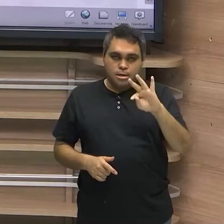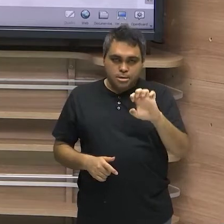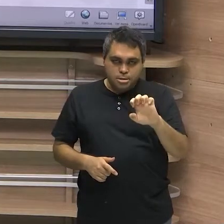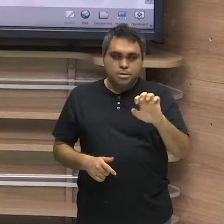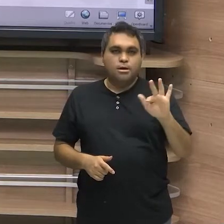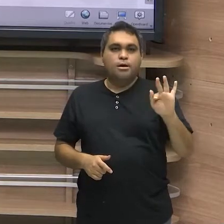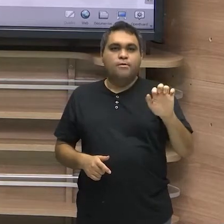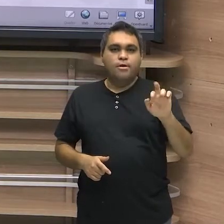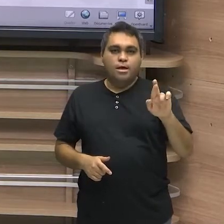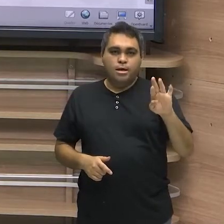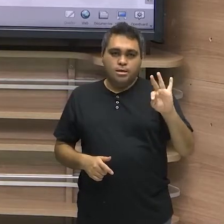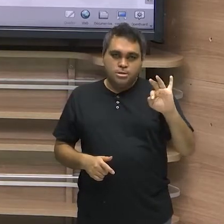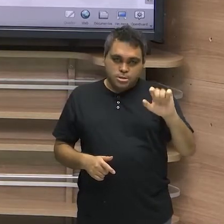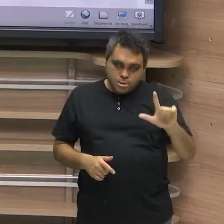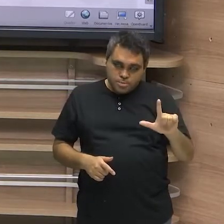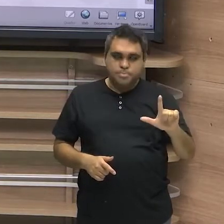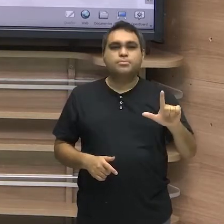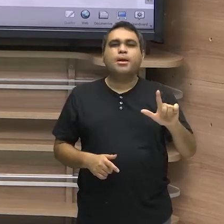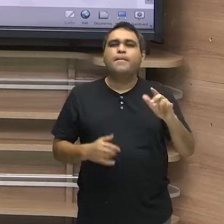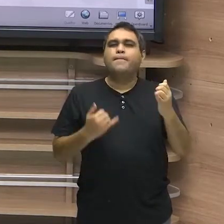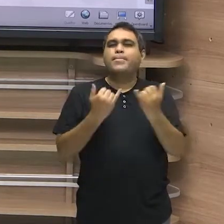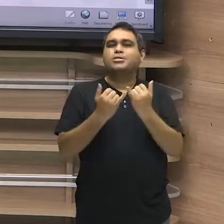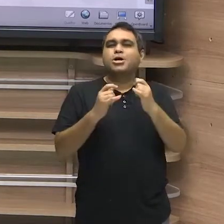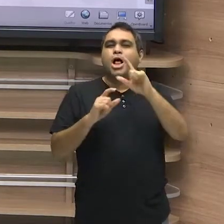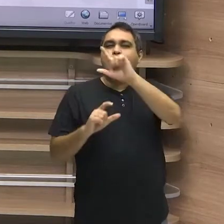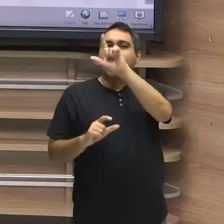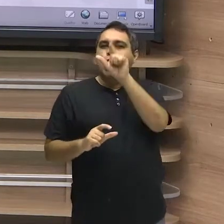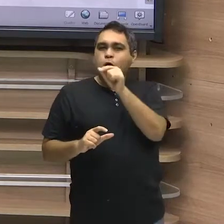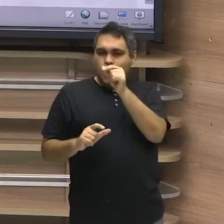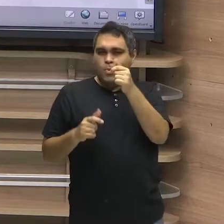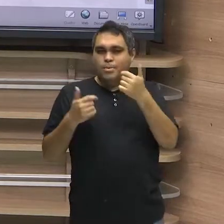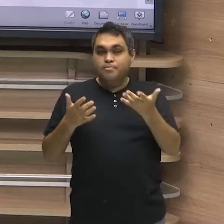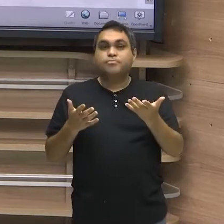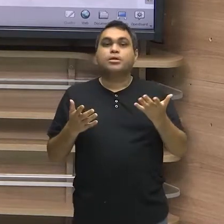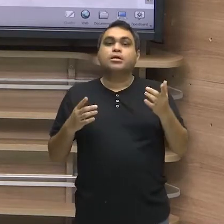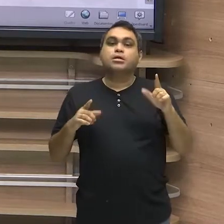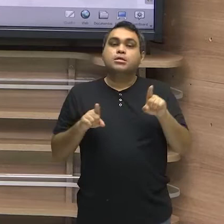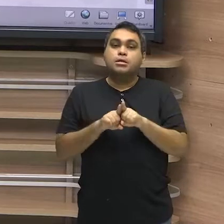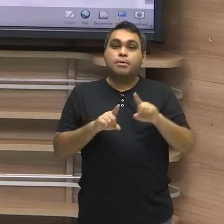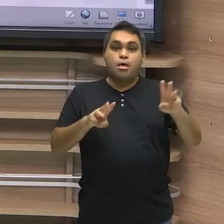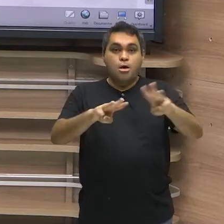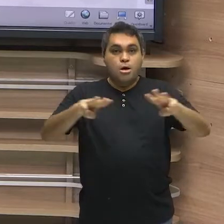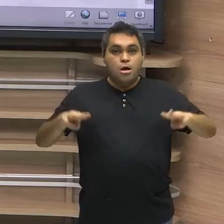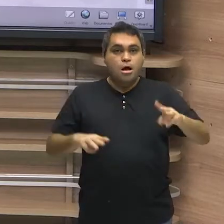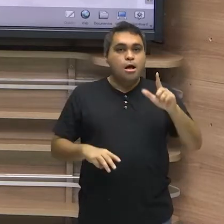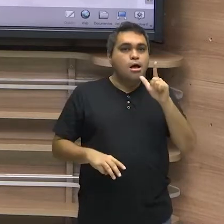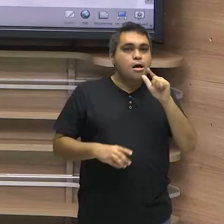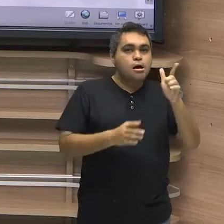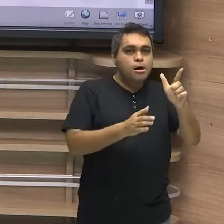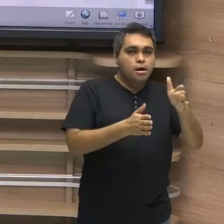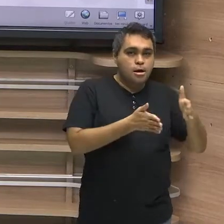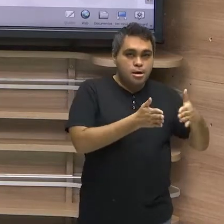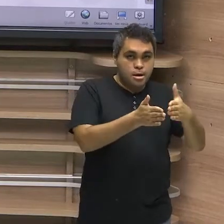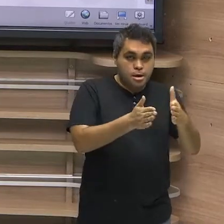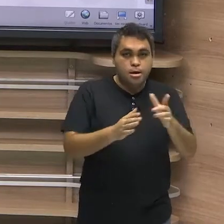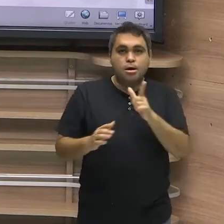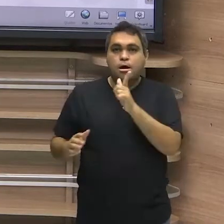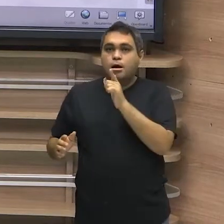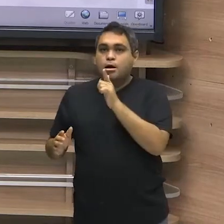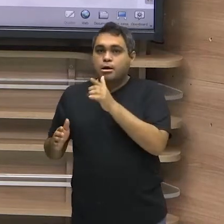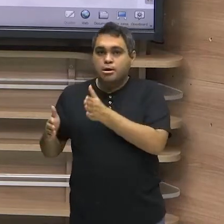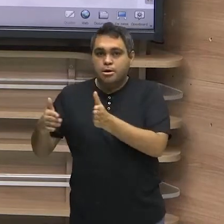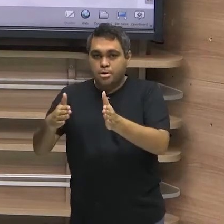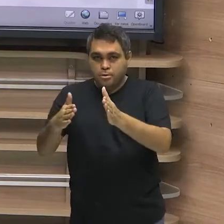no período crescente, e que a Mesopotâmia fica localizada entre dois rios, os rios Tigre e